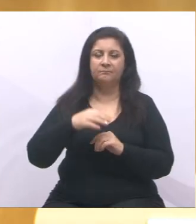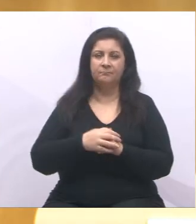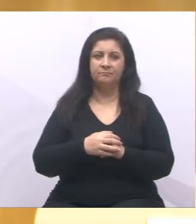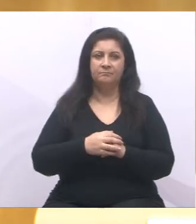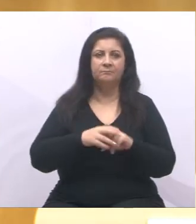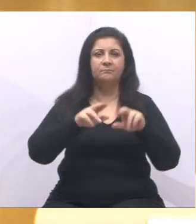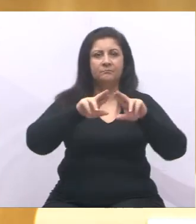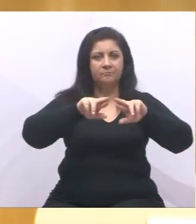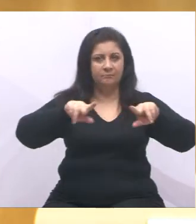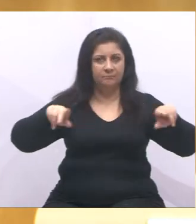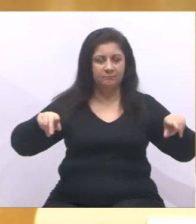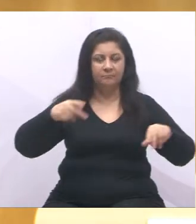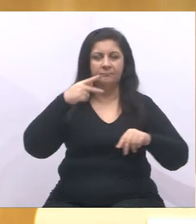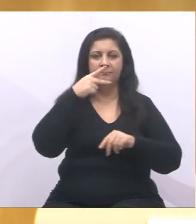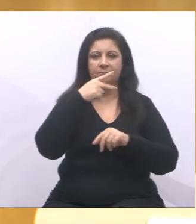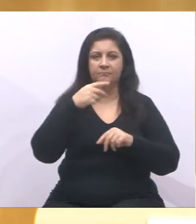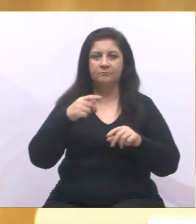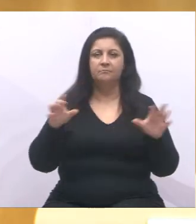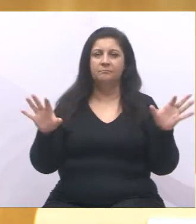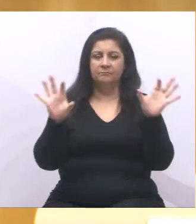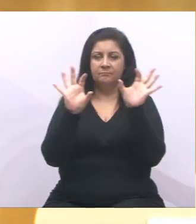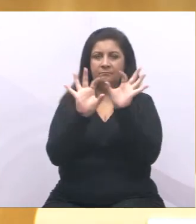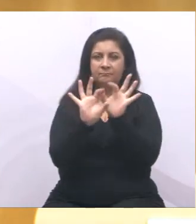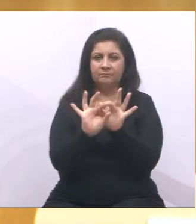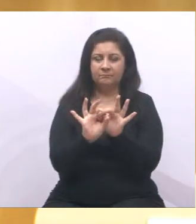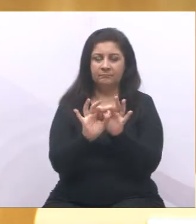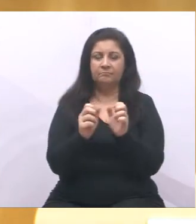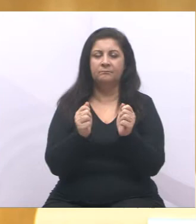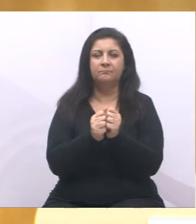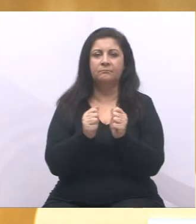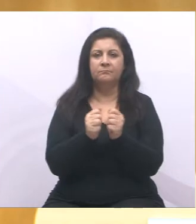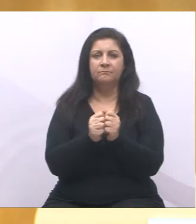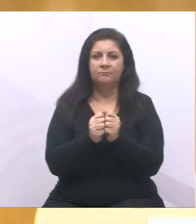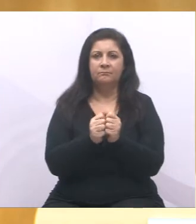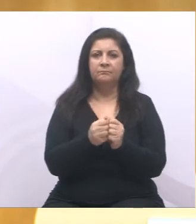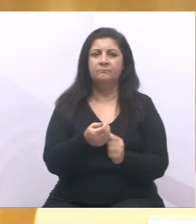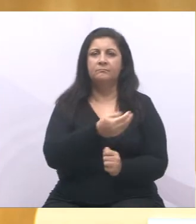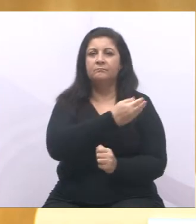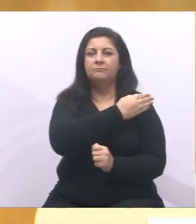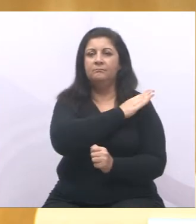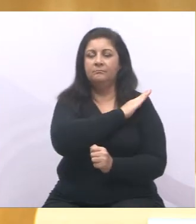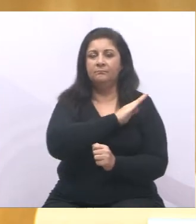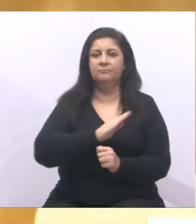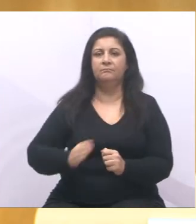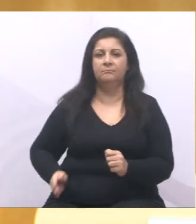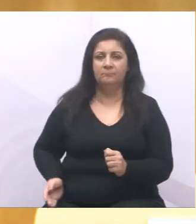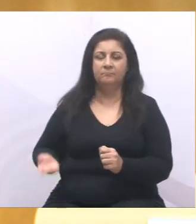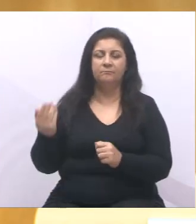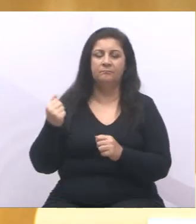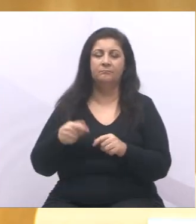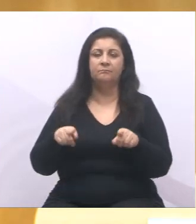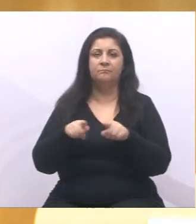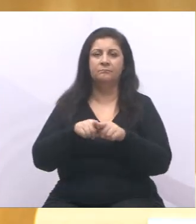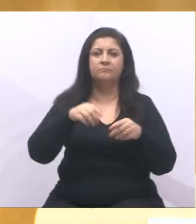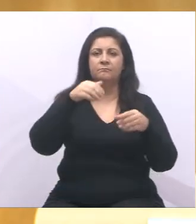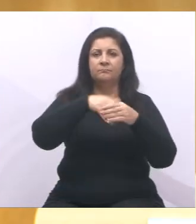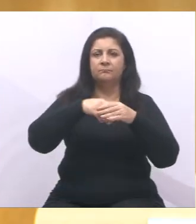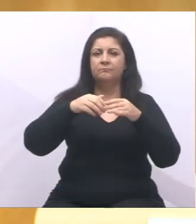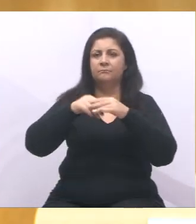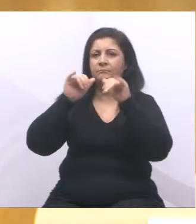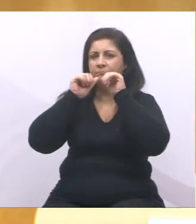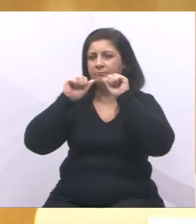que compuseram a nossa aliança, que estiveram conosco no governo e que estiveram conosco nesta campanha, nas